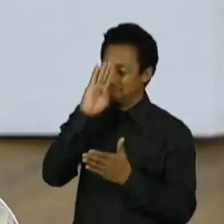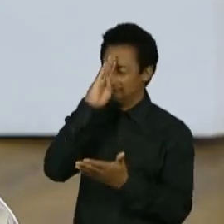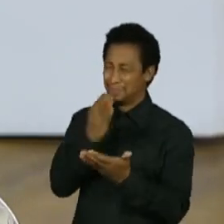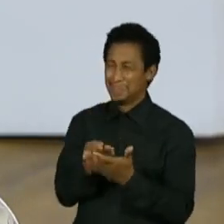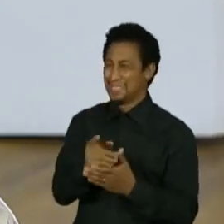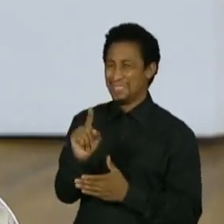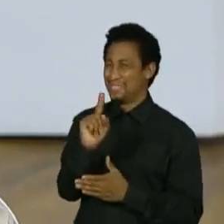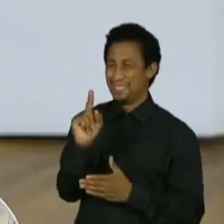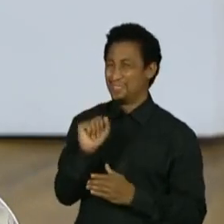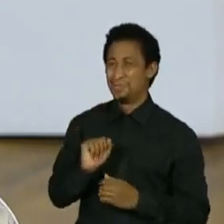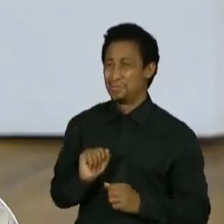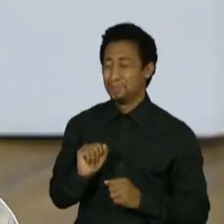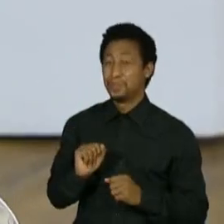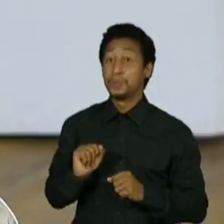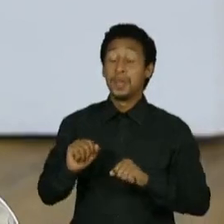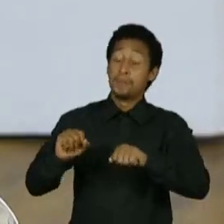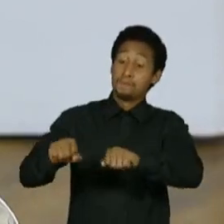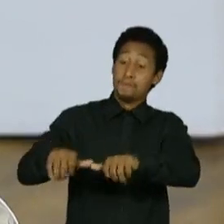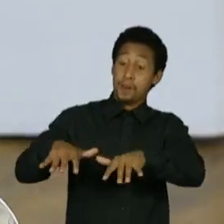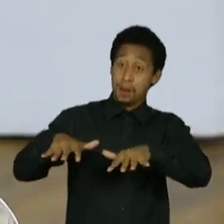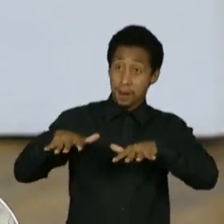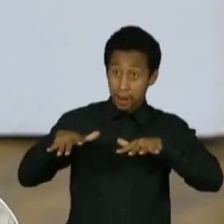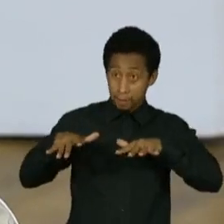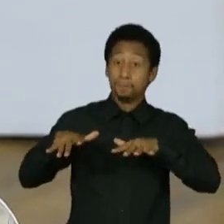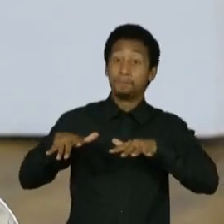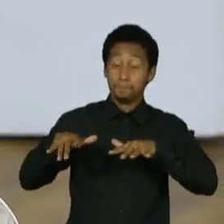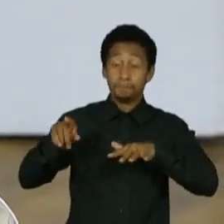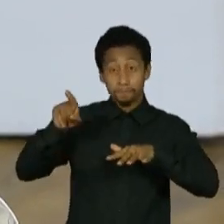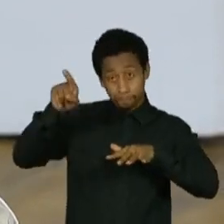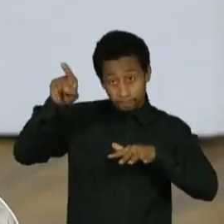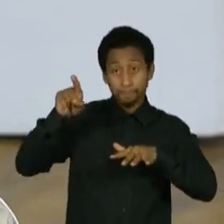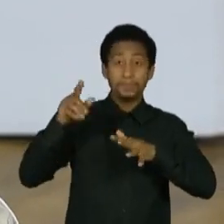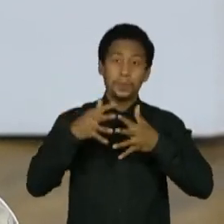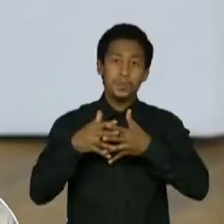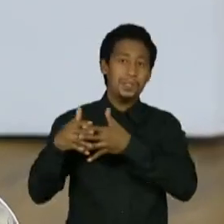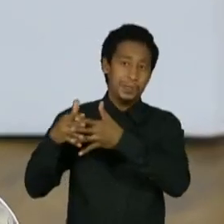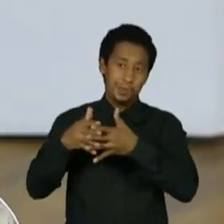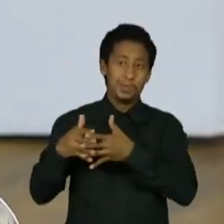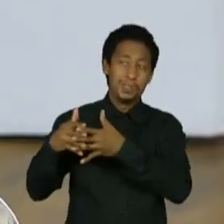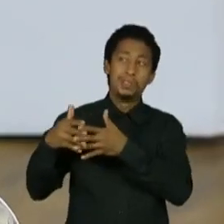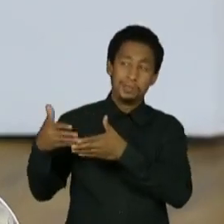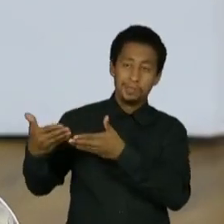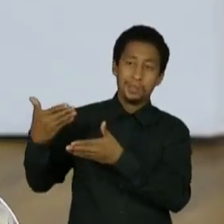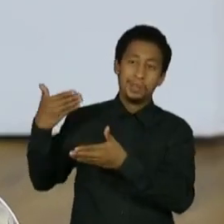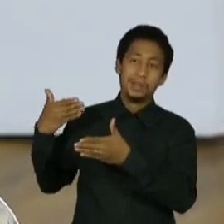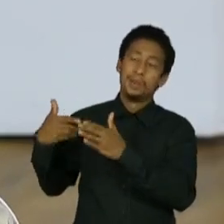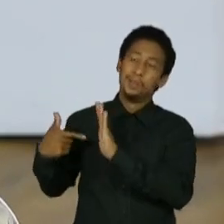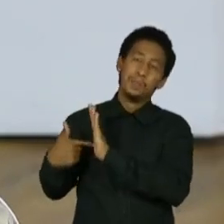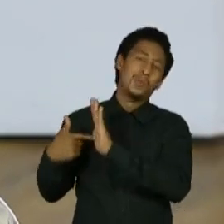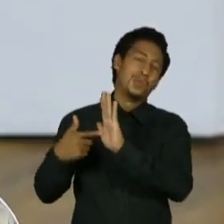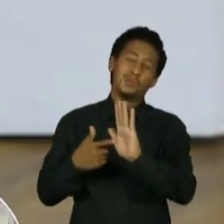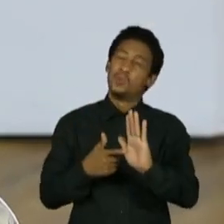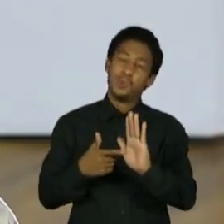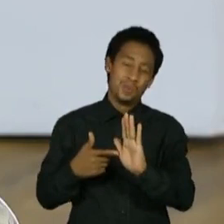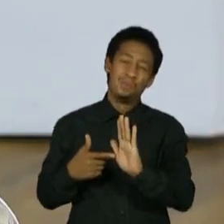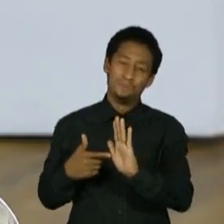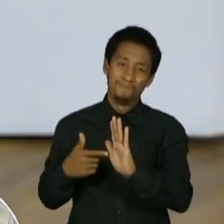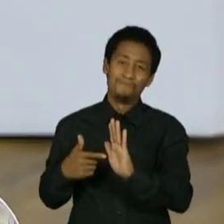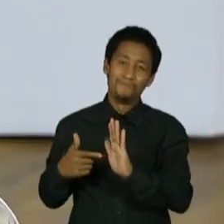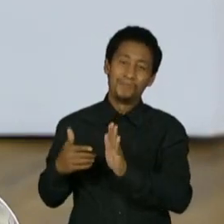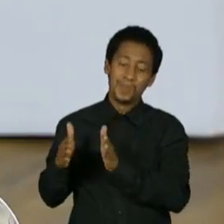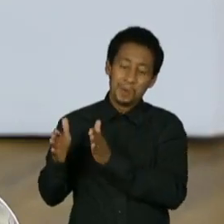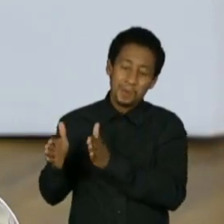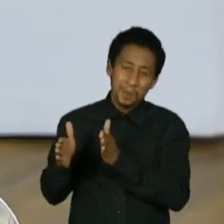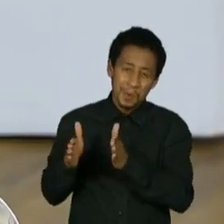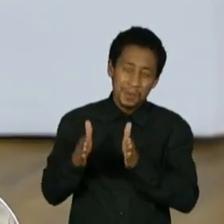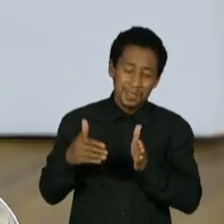e o Capitólio acho que foi uma excrescência a da deformação do processo político